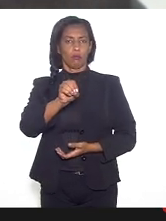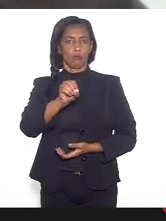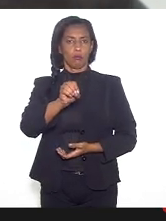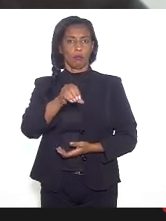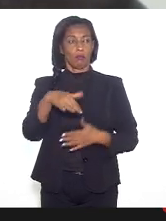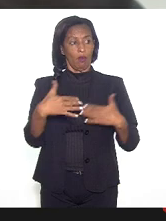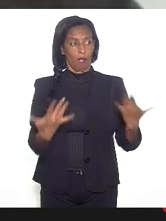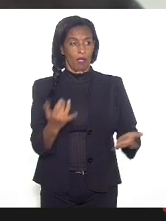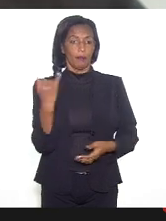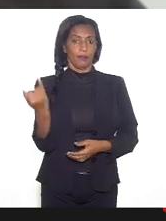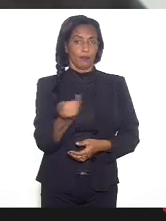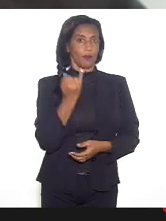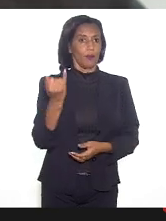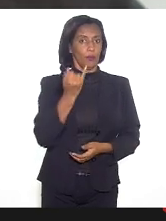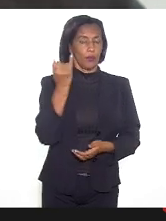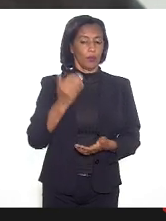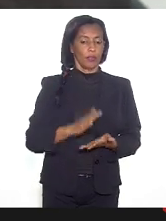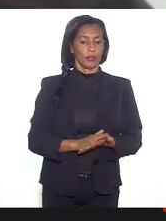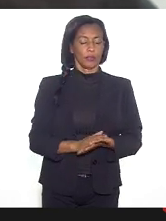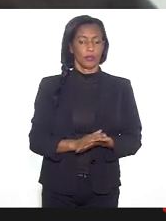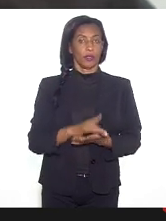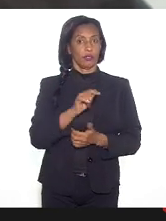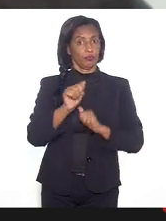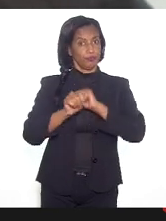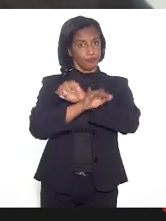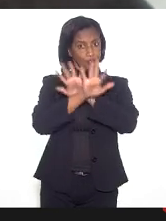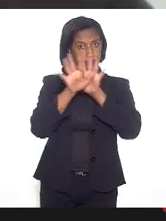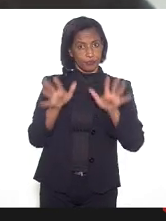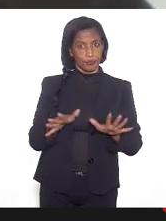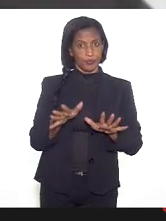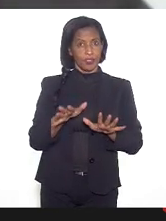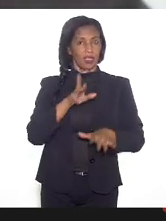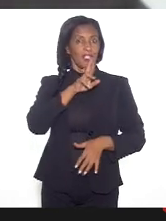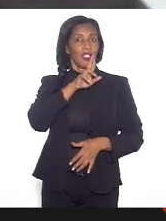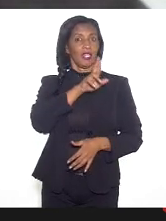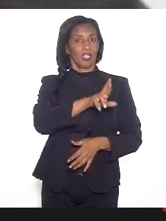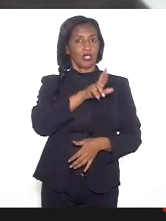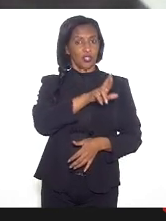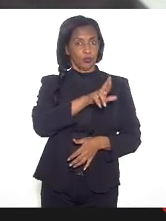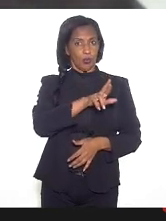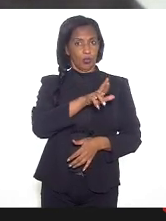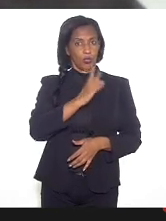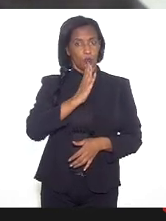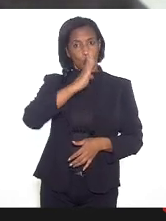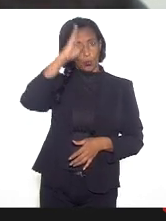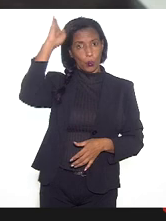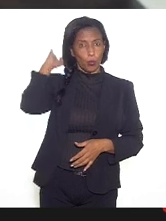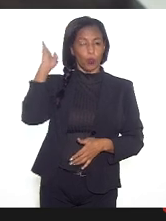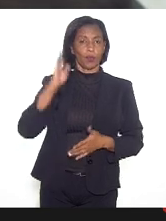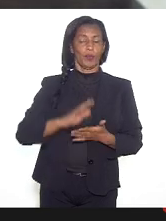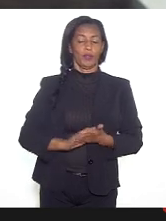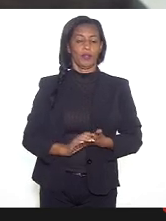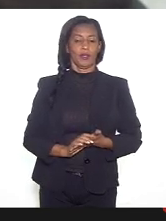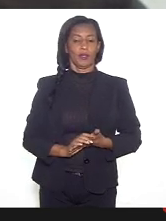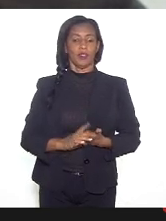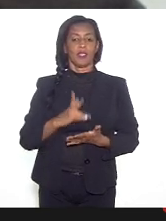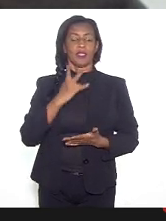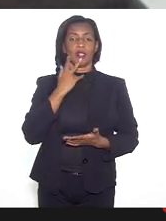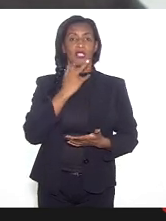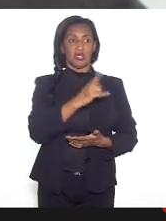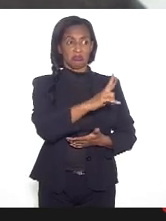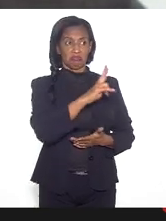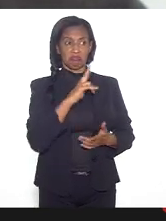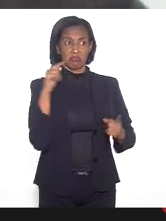é importante que a gente deixe claro que na resposta do Corpo de Bombeiros, eles disseram de